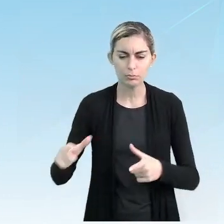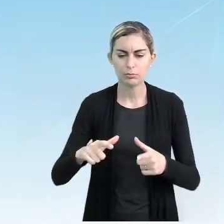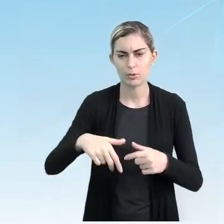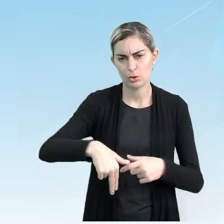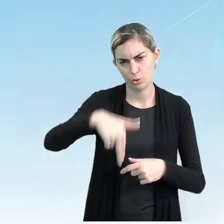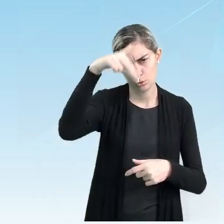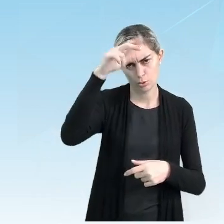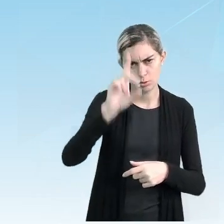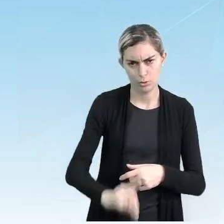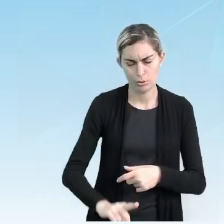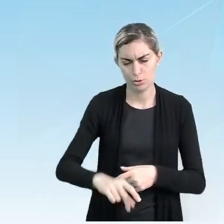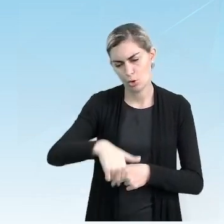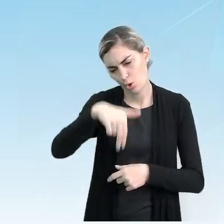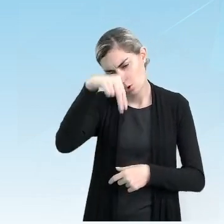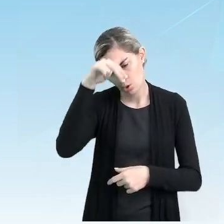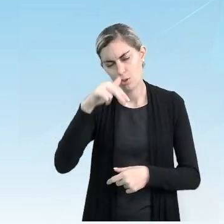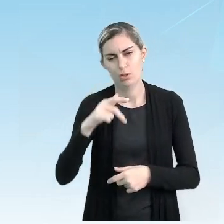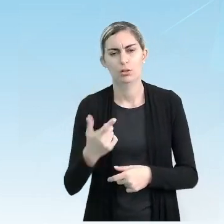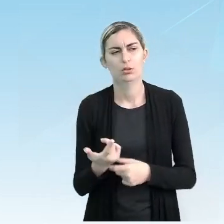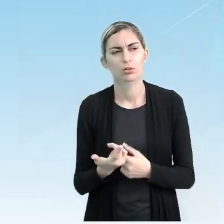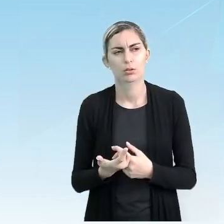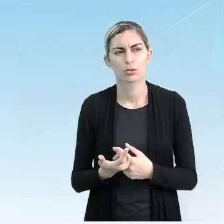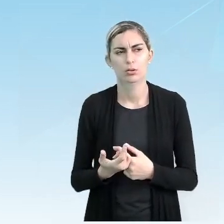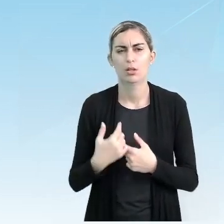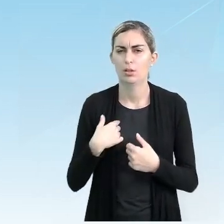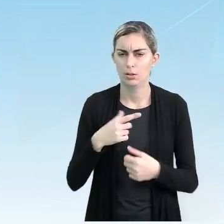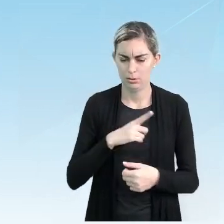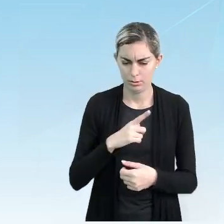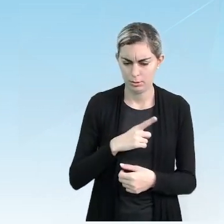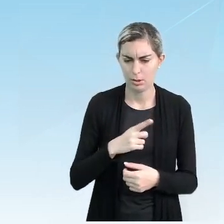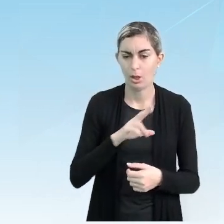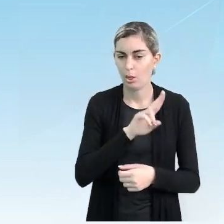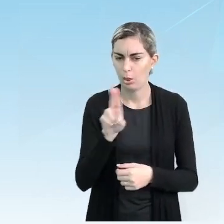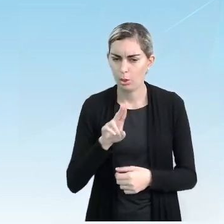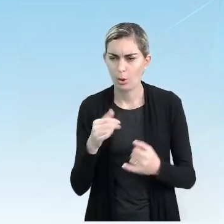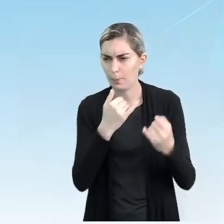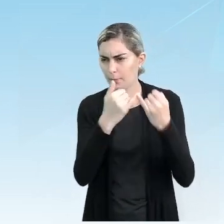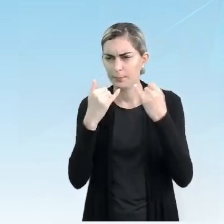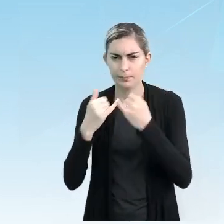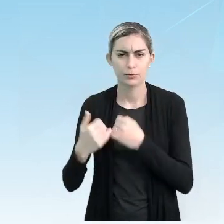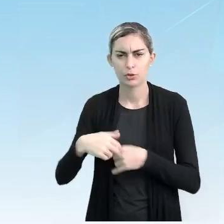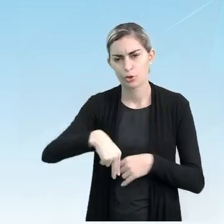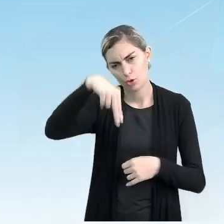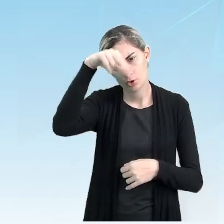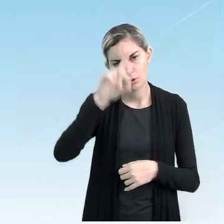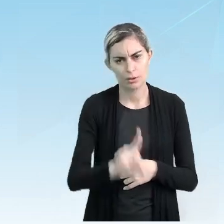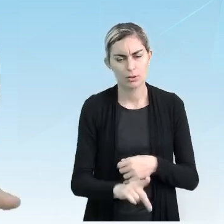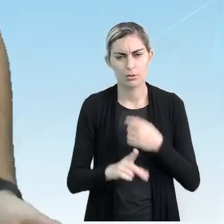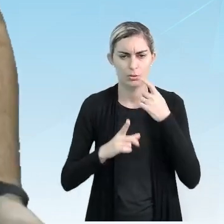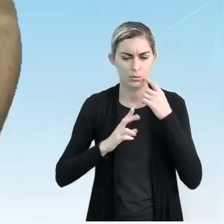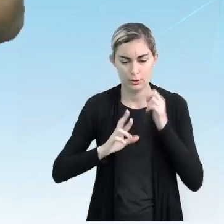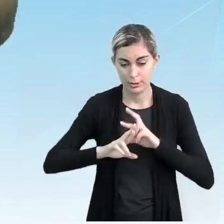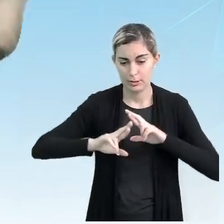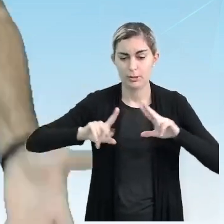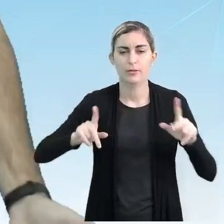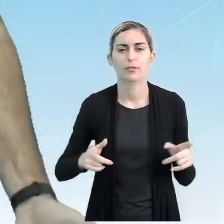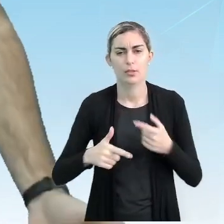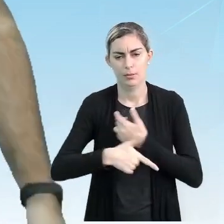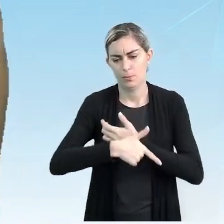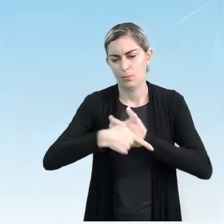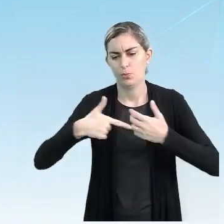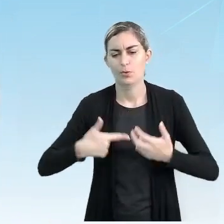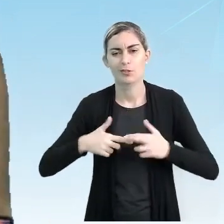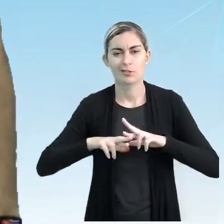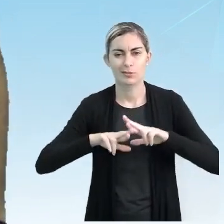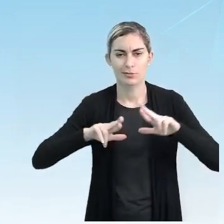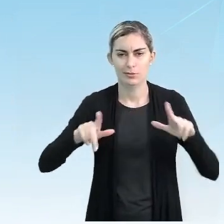Nordeste, o Norte, apesar de termos nomes parecidos, Norte e Nordeste, isso, totalmente diferentes. São morais diferentes.